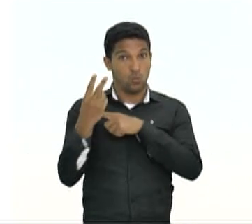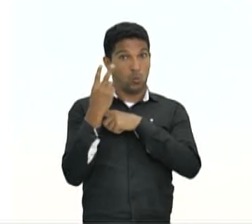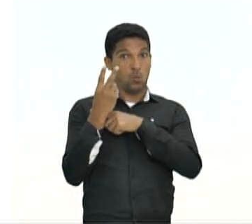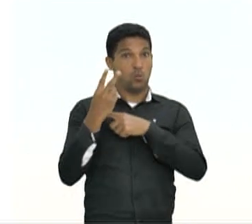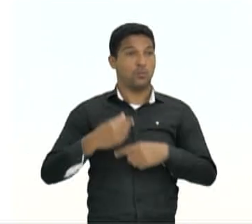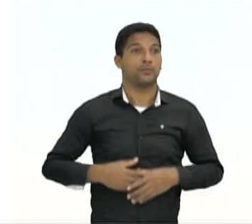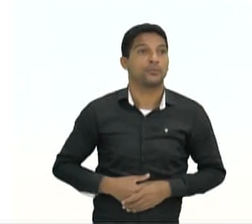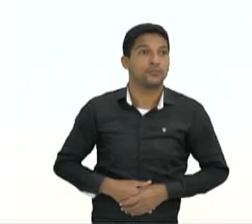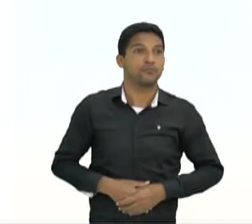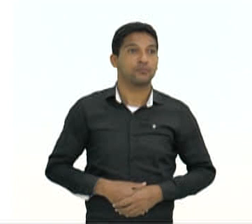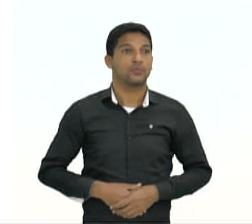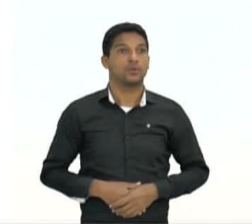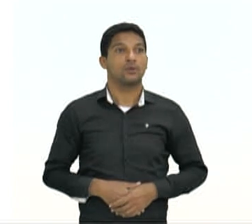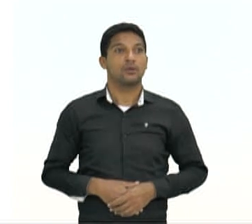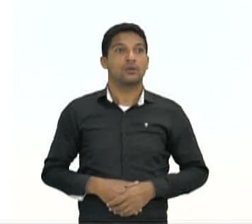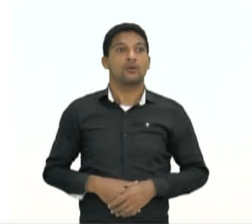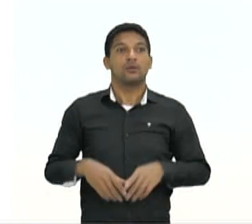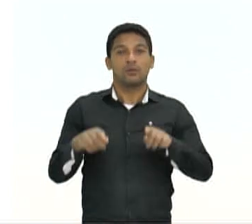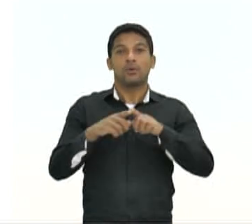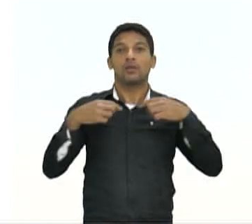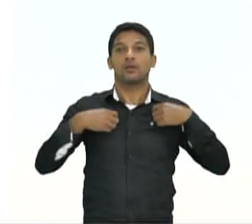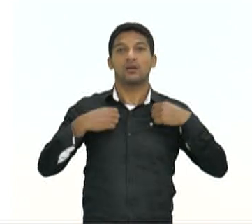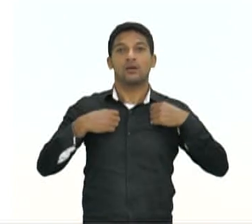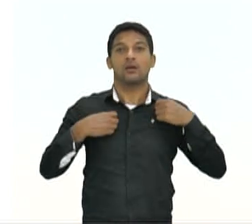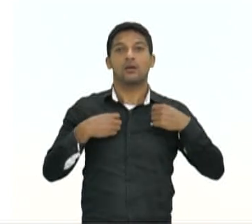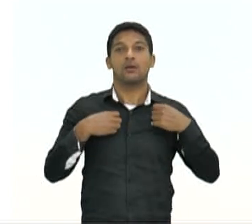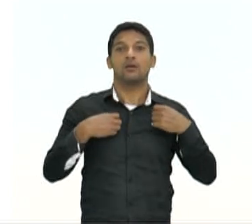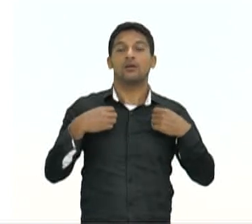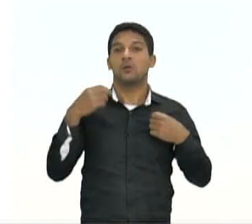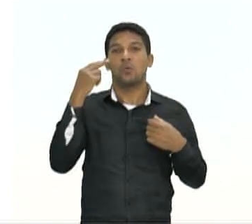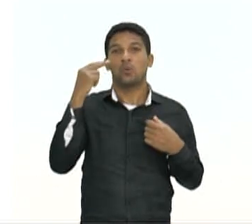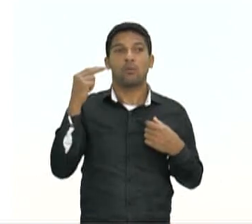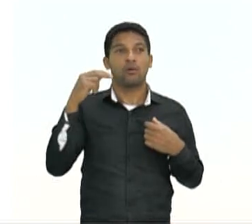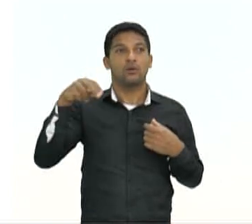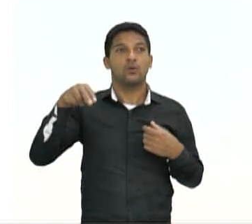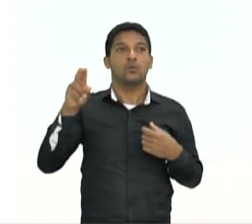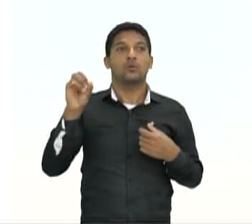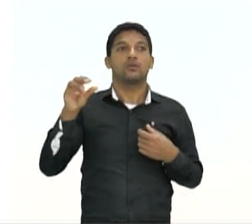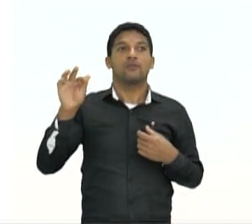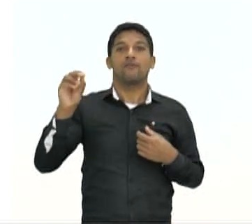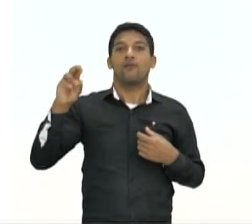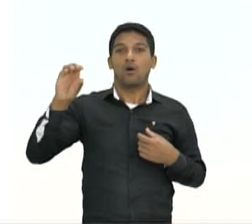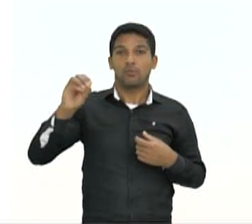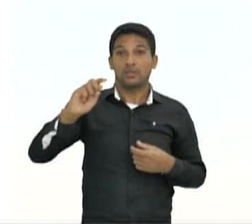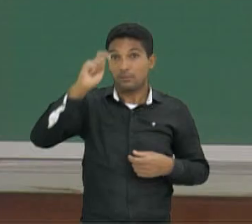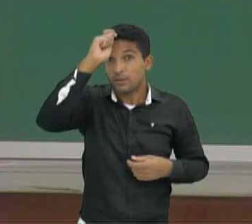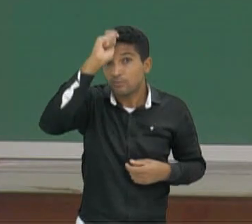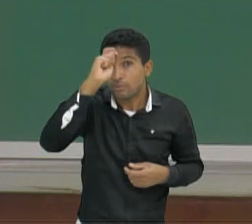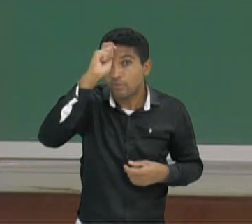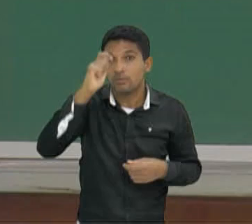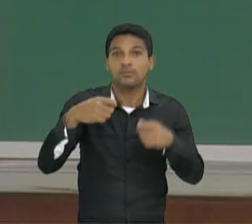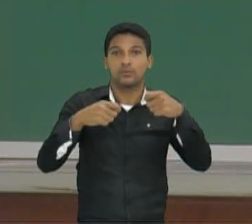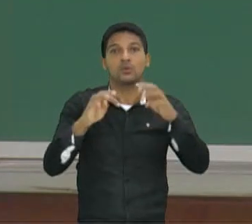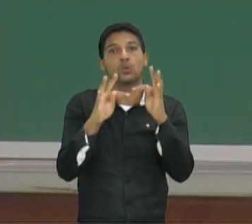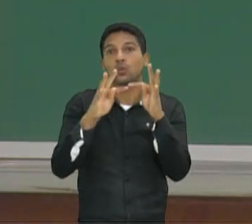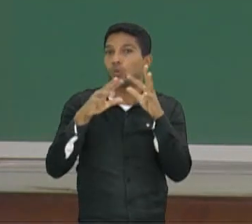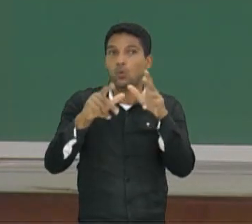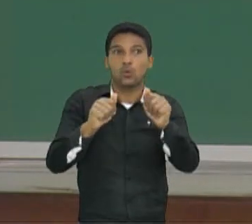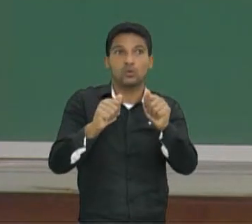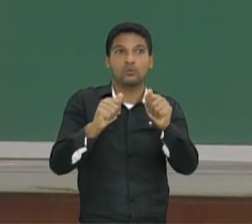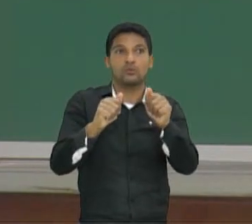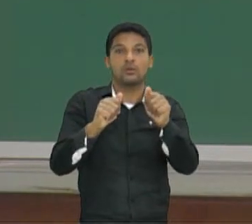A equipe de defesa utiliza apenas o uniforme da equipe, né, a luva e bonés. Geralmente todas as equipes usam bonés iguais